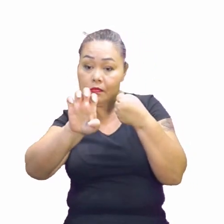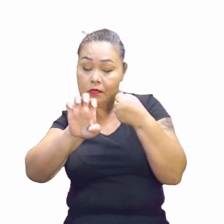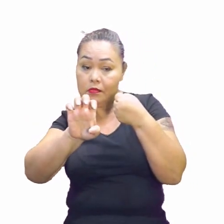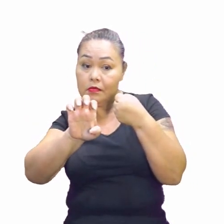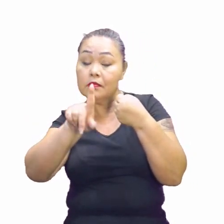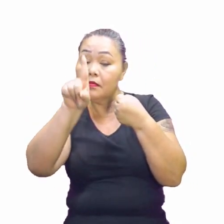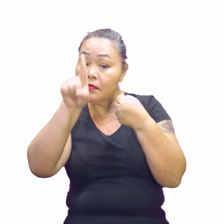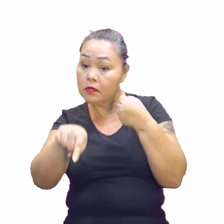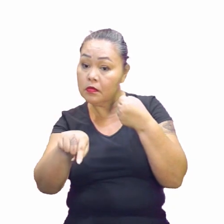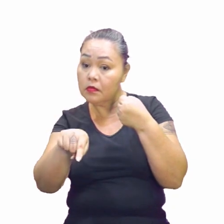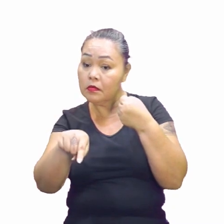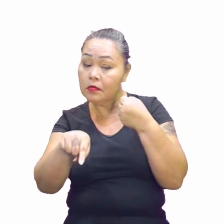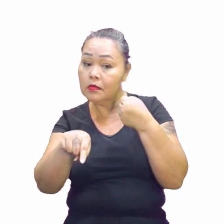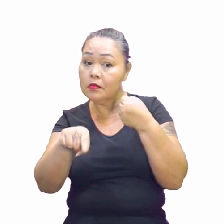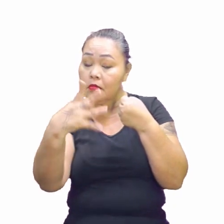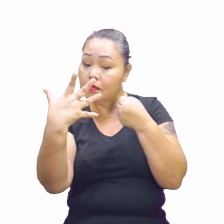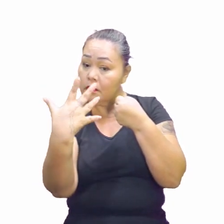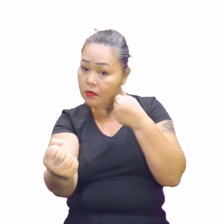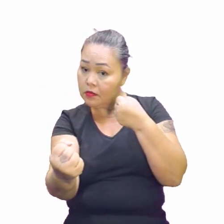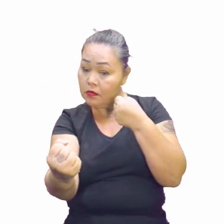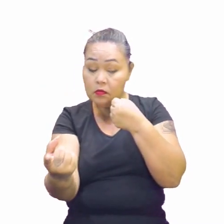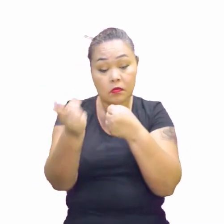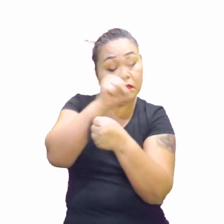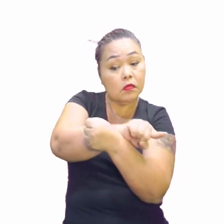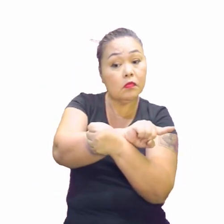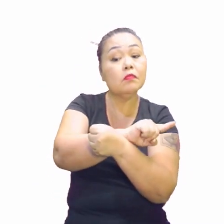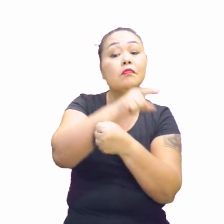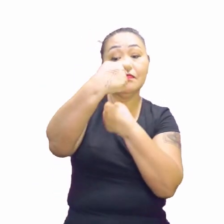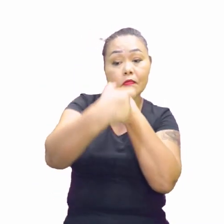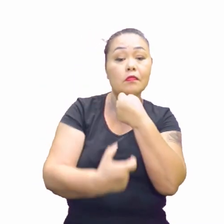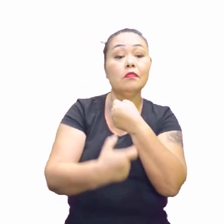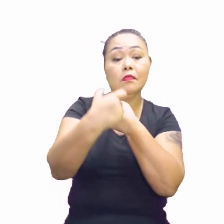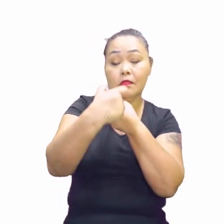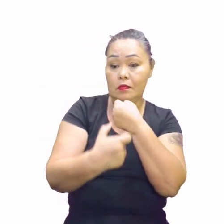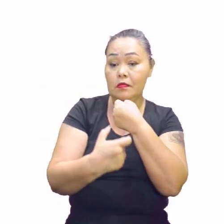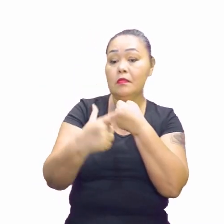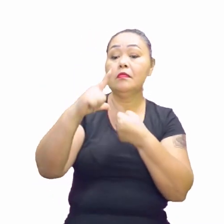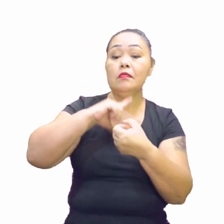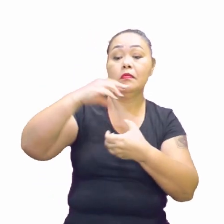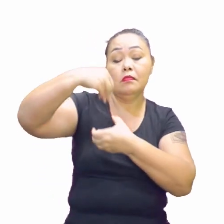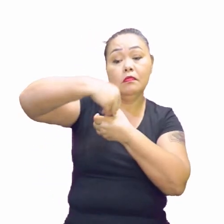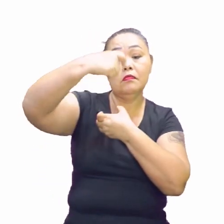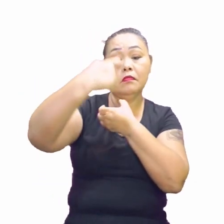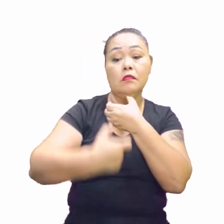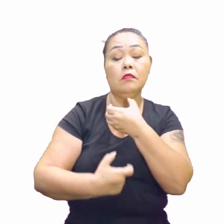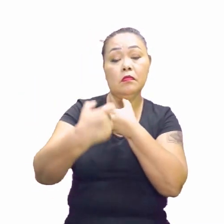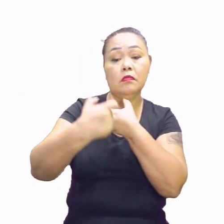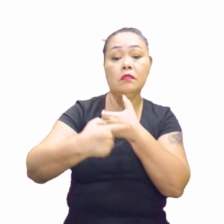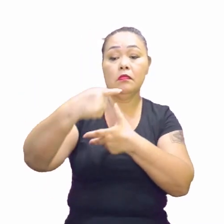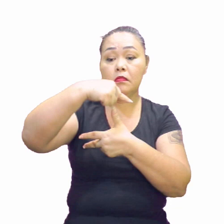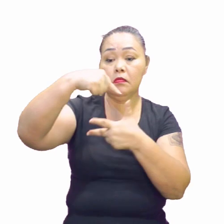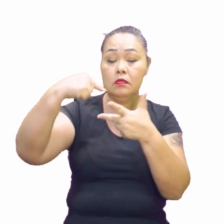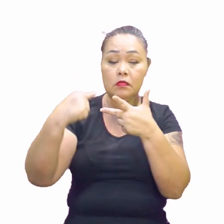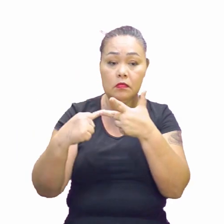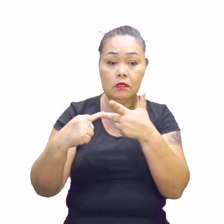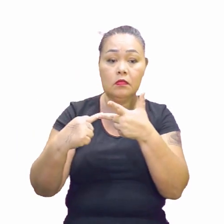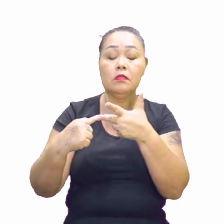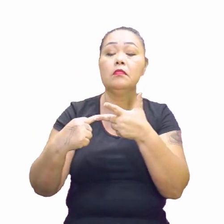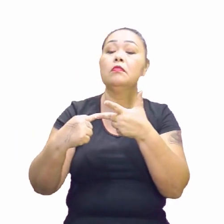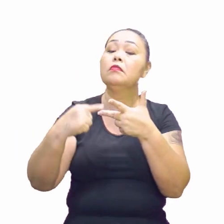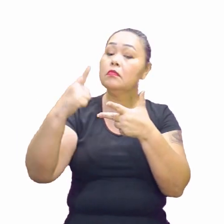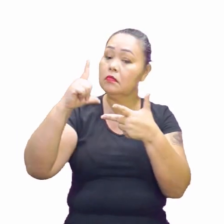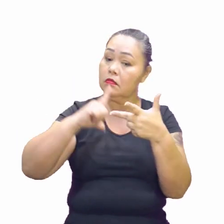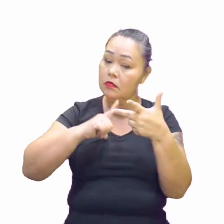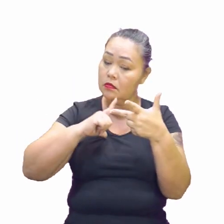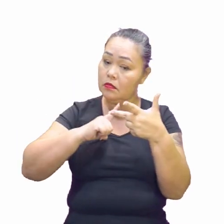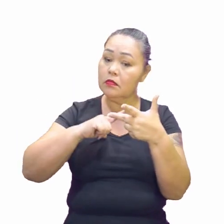apassivador, ele aceita o quê? Ele vai ter sujeito, tá certo? Ele vai ter a terceira pessoa do singular